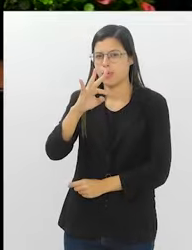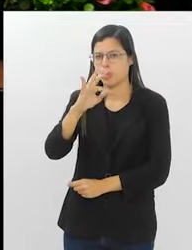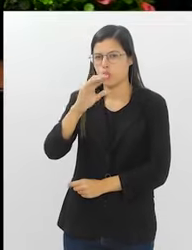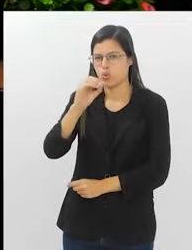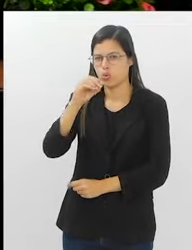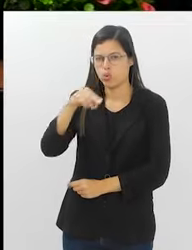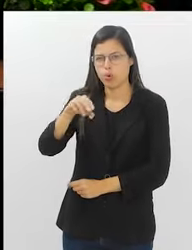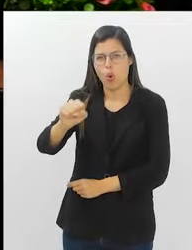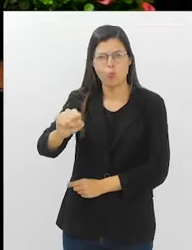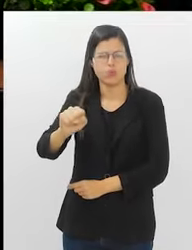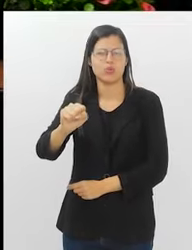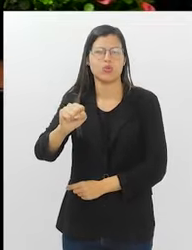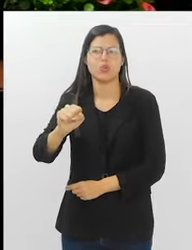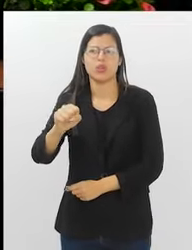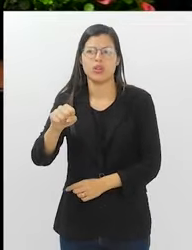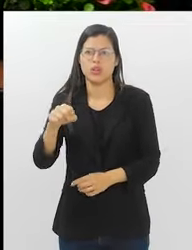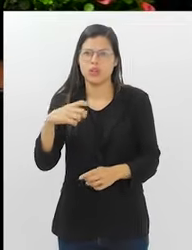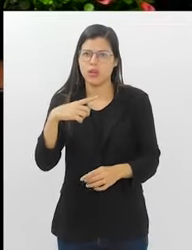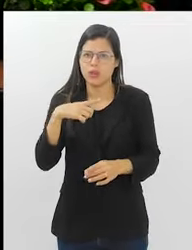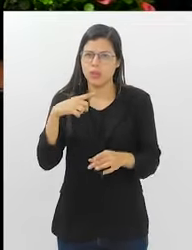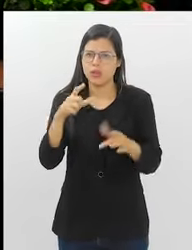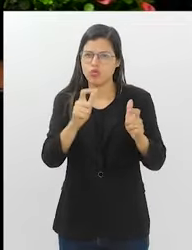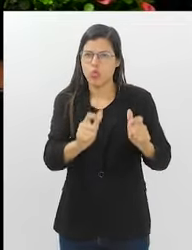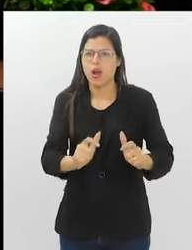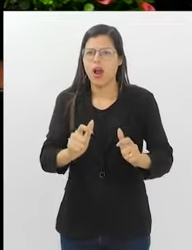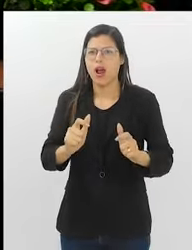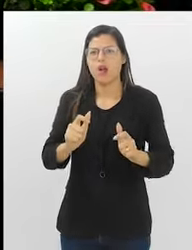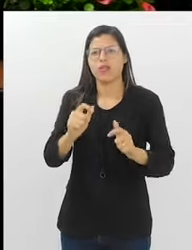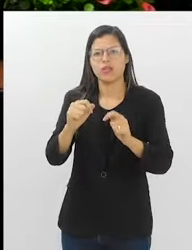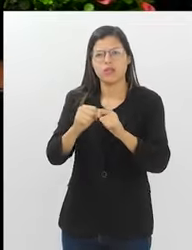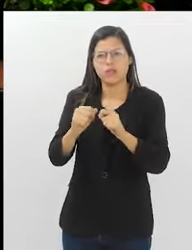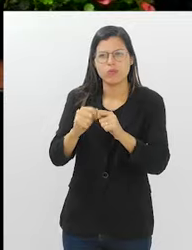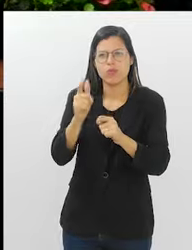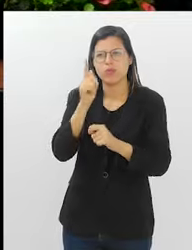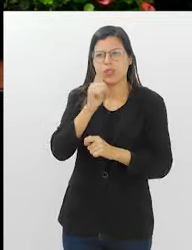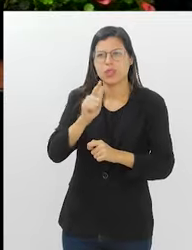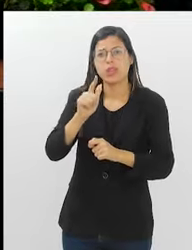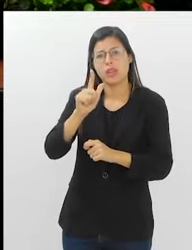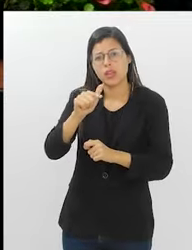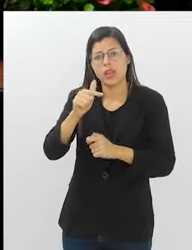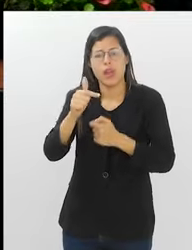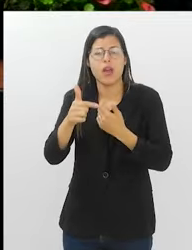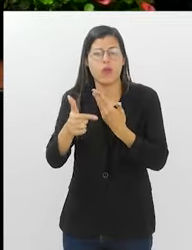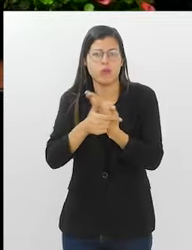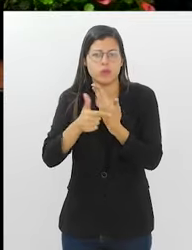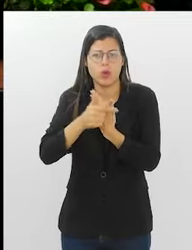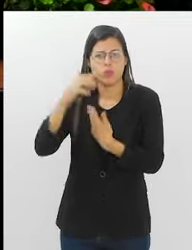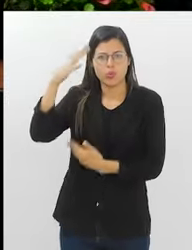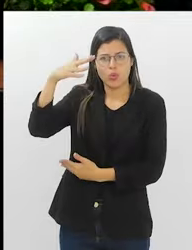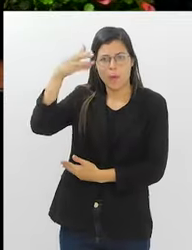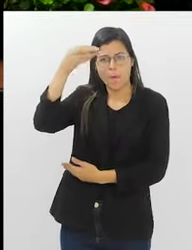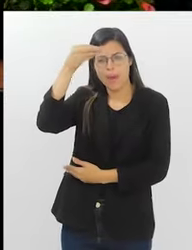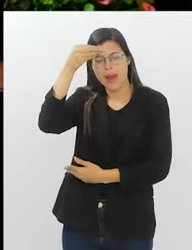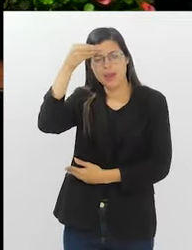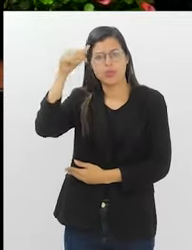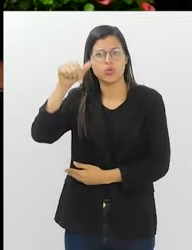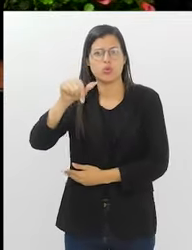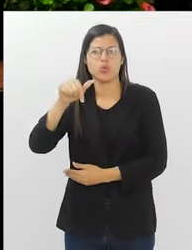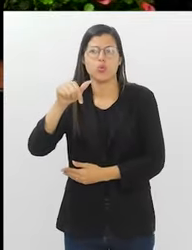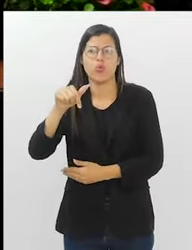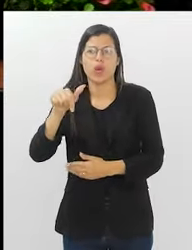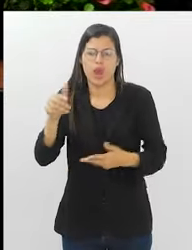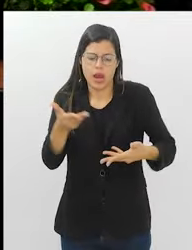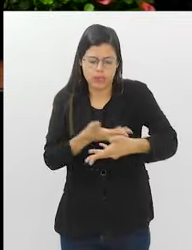na verdade, os adivinhatórios, os oráculos, né? Que é exercício de mediunidade, intercâmbio entre o